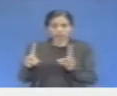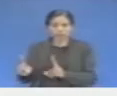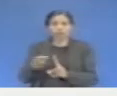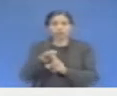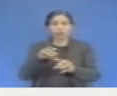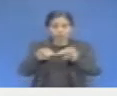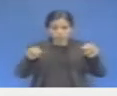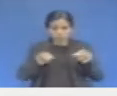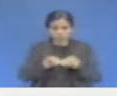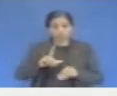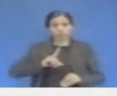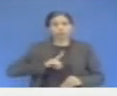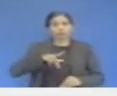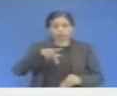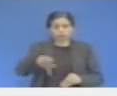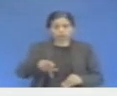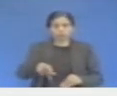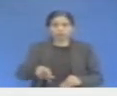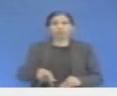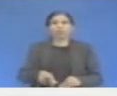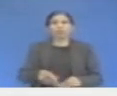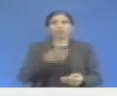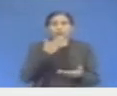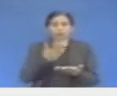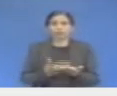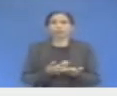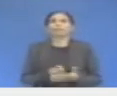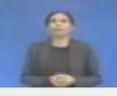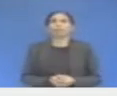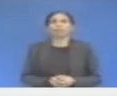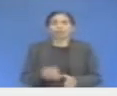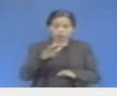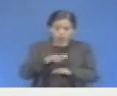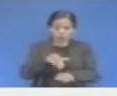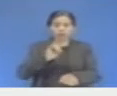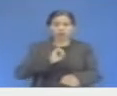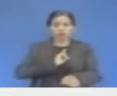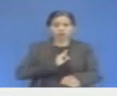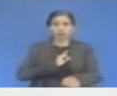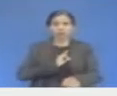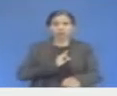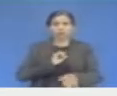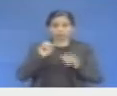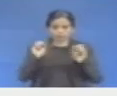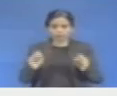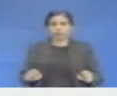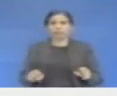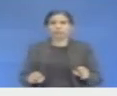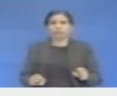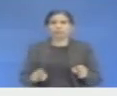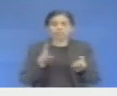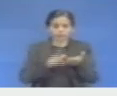tem no posto metinar o sucesso. Sua Excelência, primeiro-ministro, com o Bolo Rau, a tubele mais